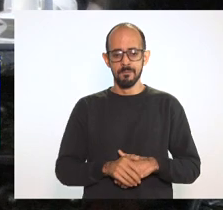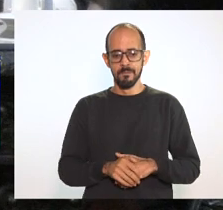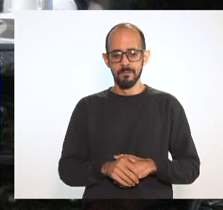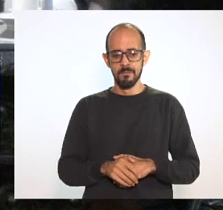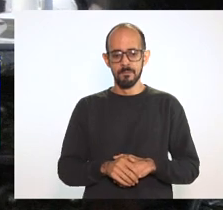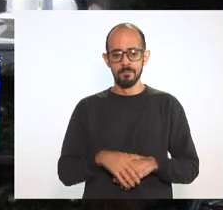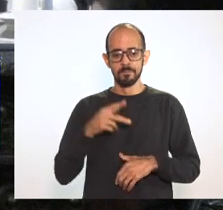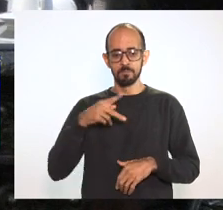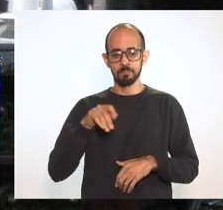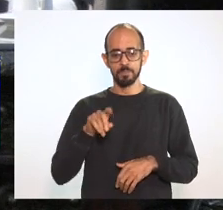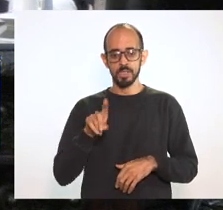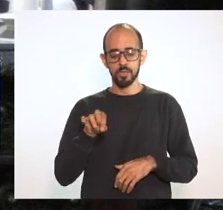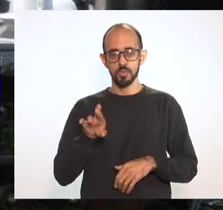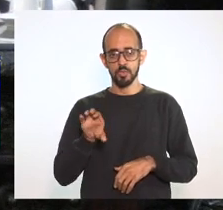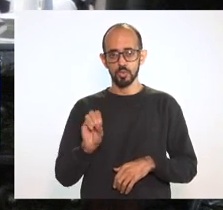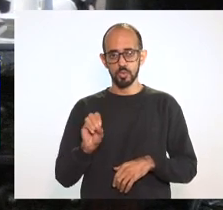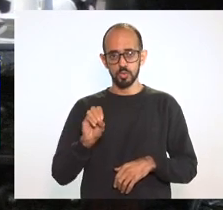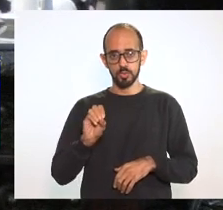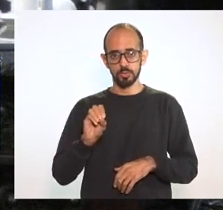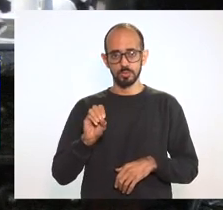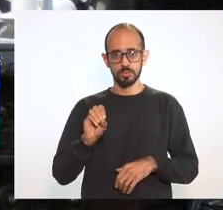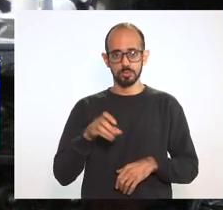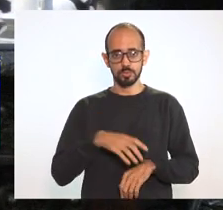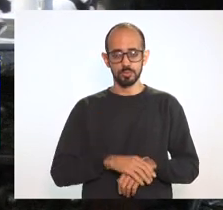deputado Pedro Ricardo,